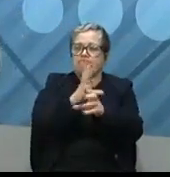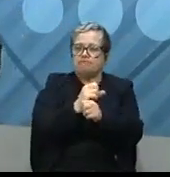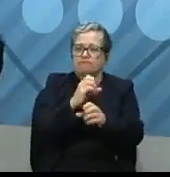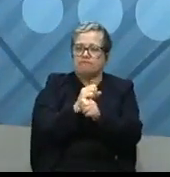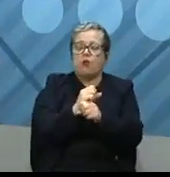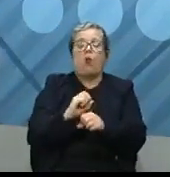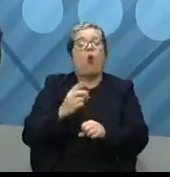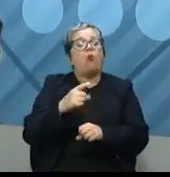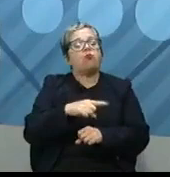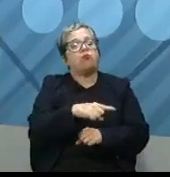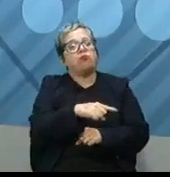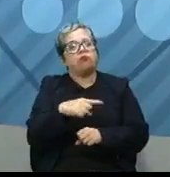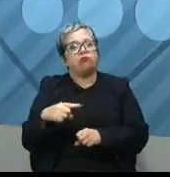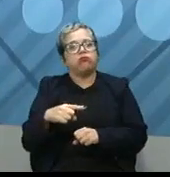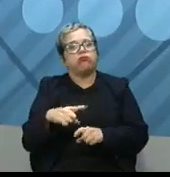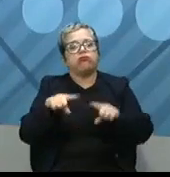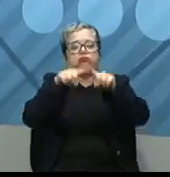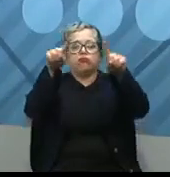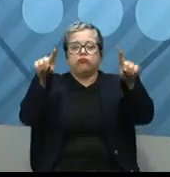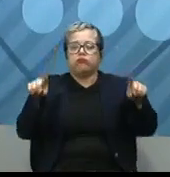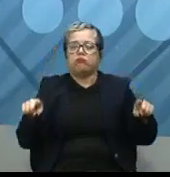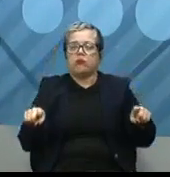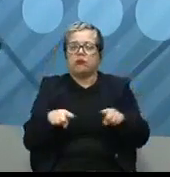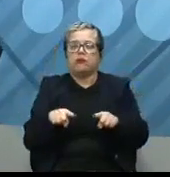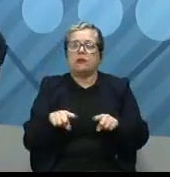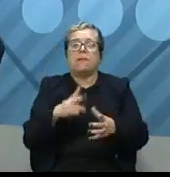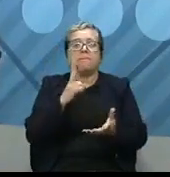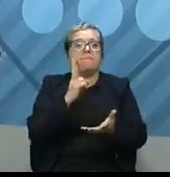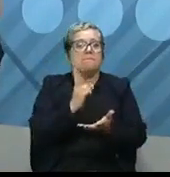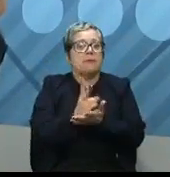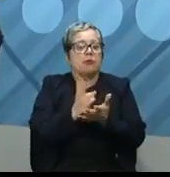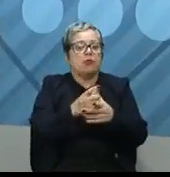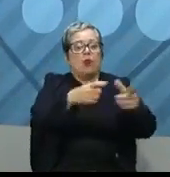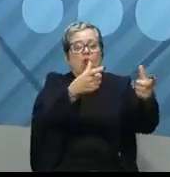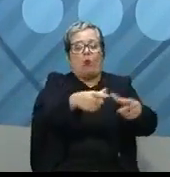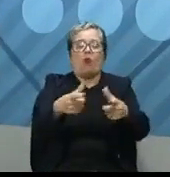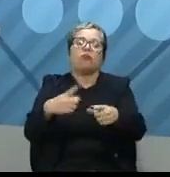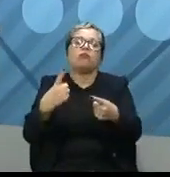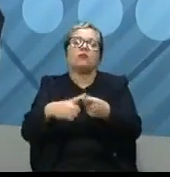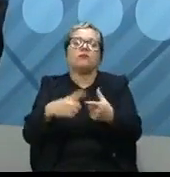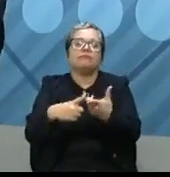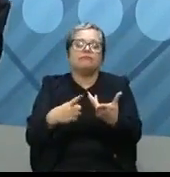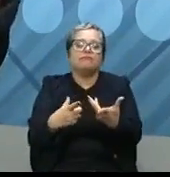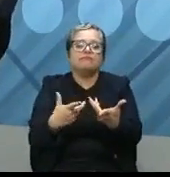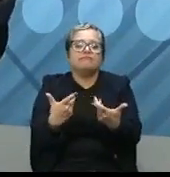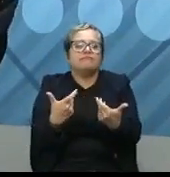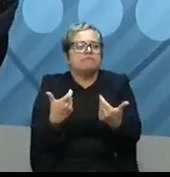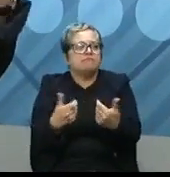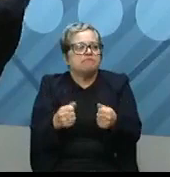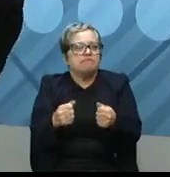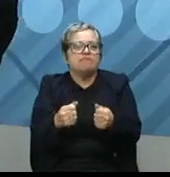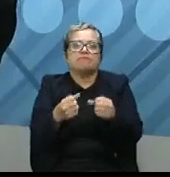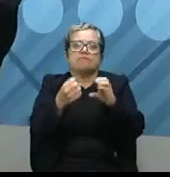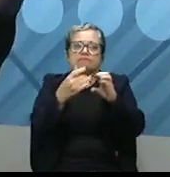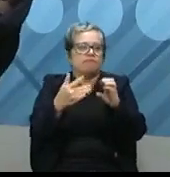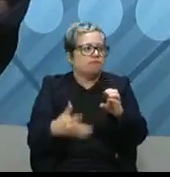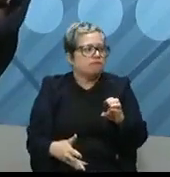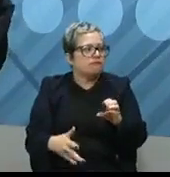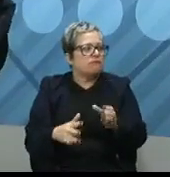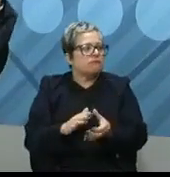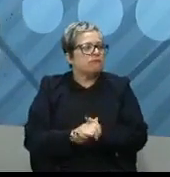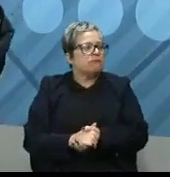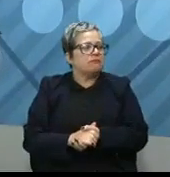ou subtrair matrizes que são de mesma ordem. Por quê? Porque você precisa dos elementos,